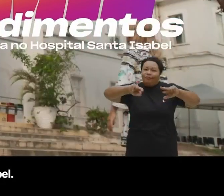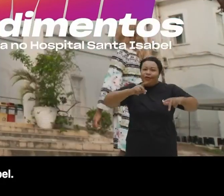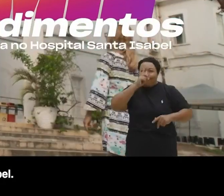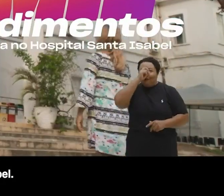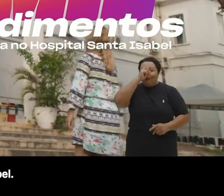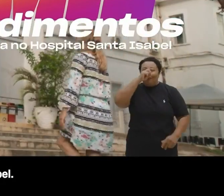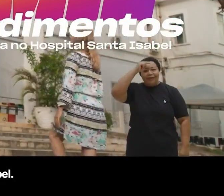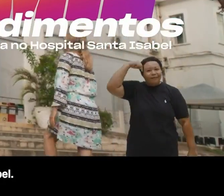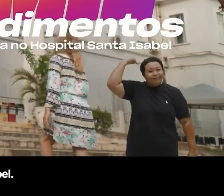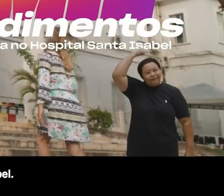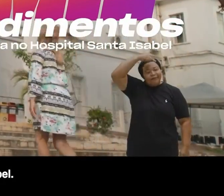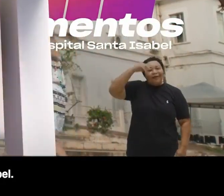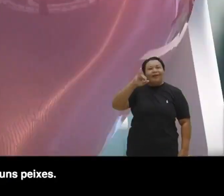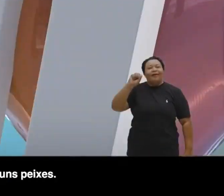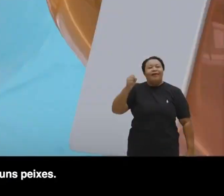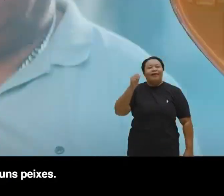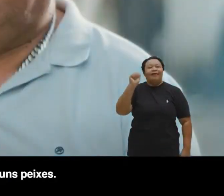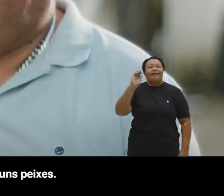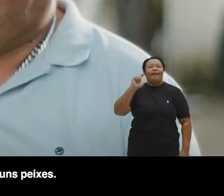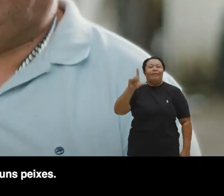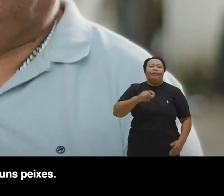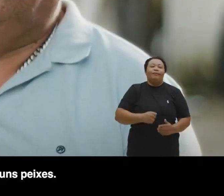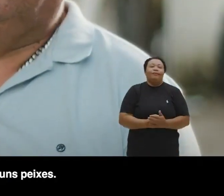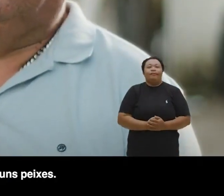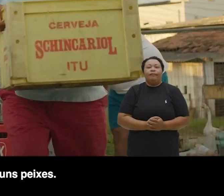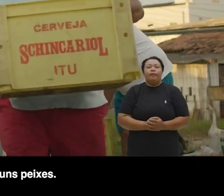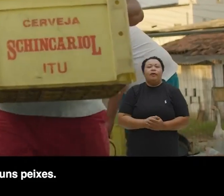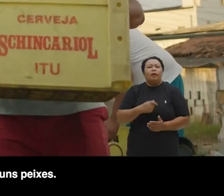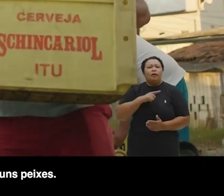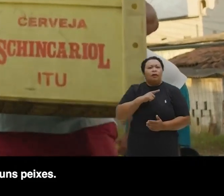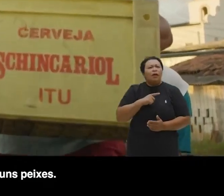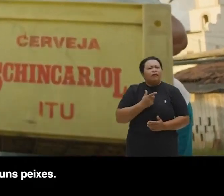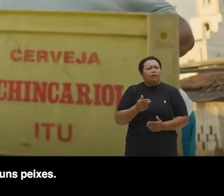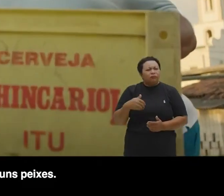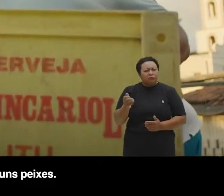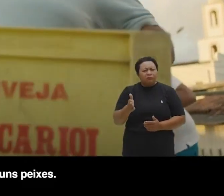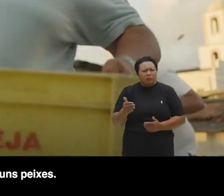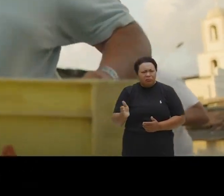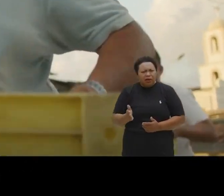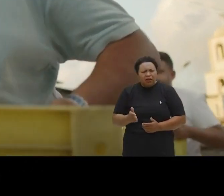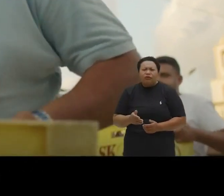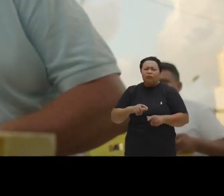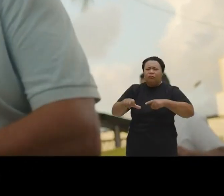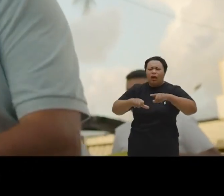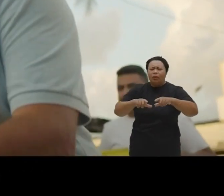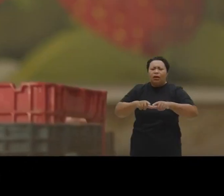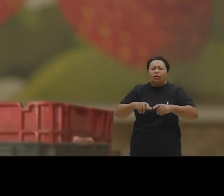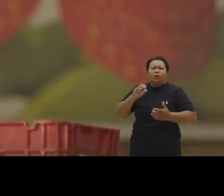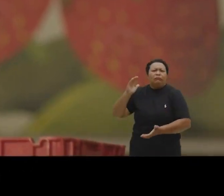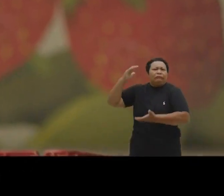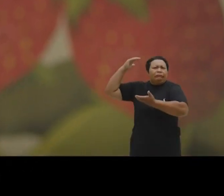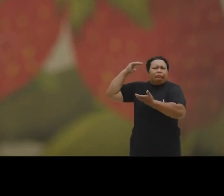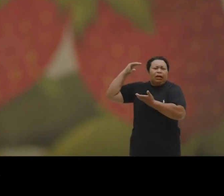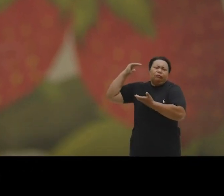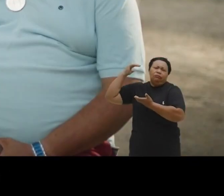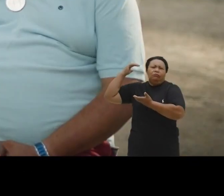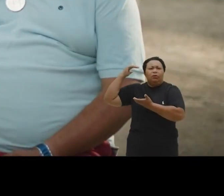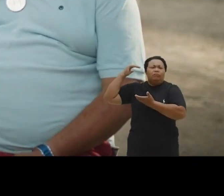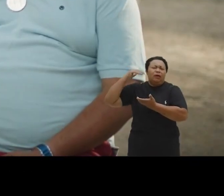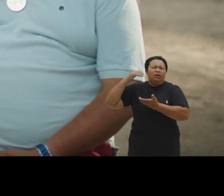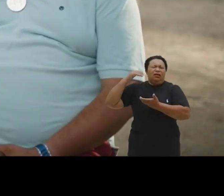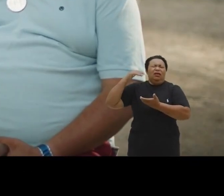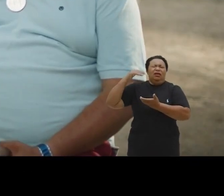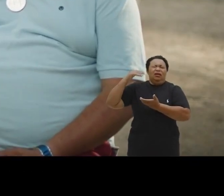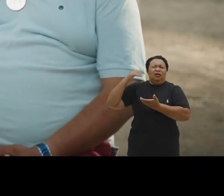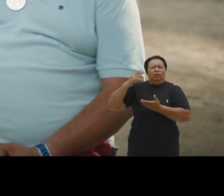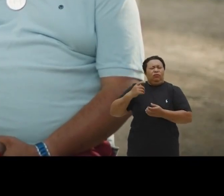no Hospital Santa Isabel. Aconteceu, eu peguei um frete para pegar uns peixes, aí fui para deixar as caixas na Serrada,